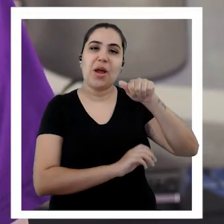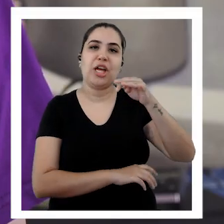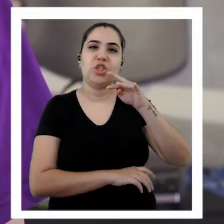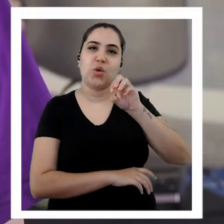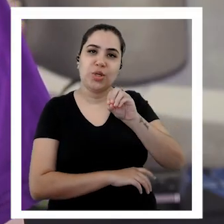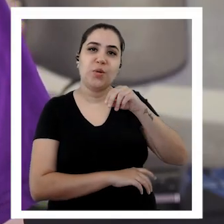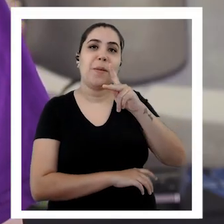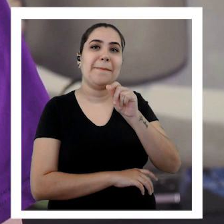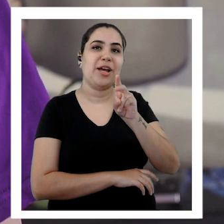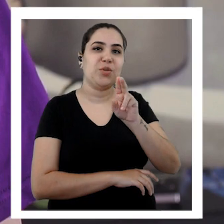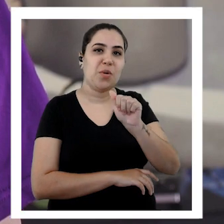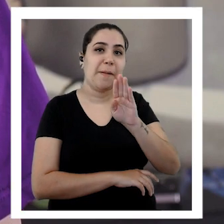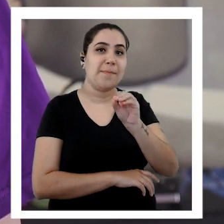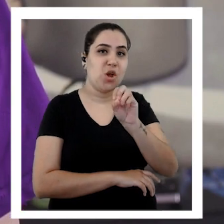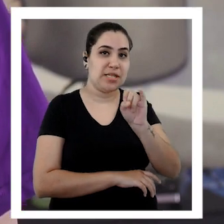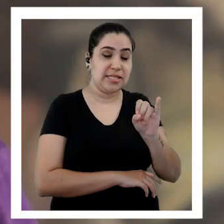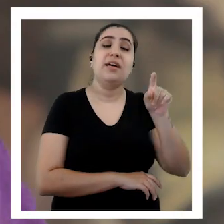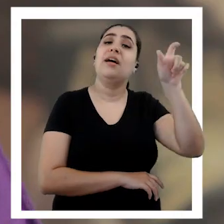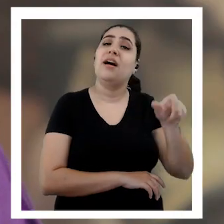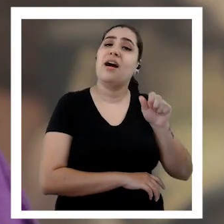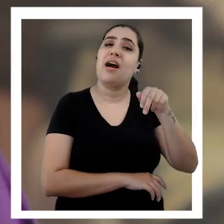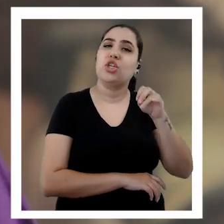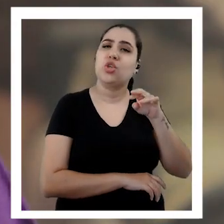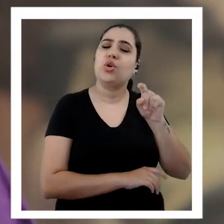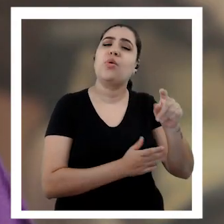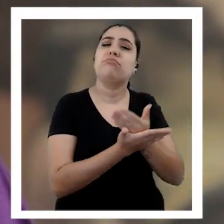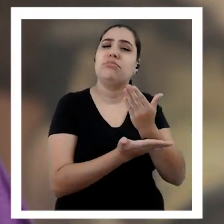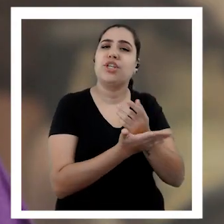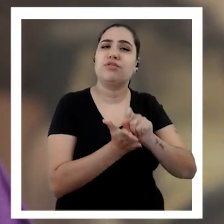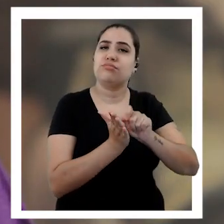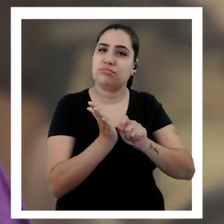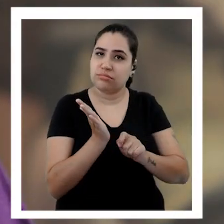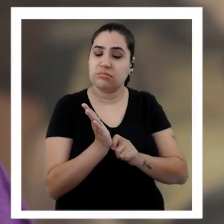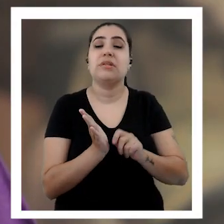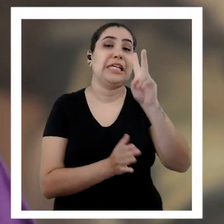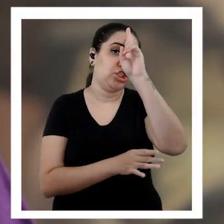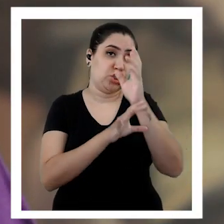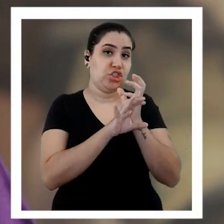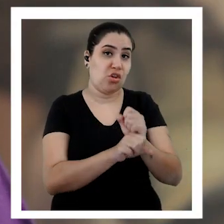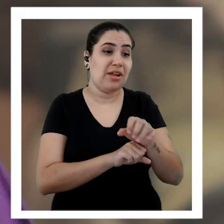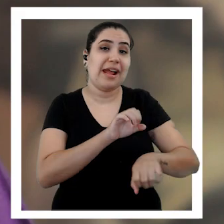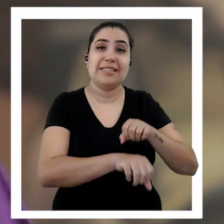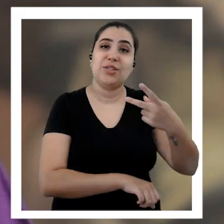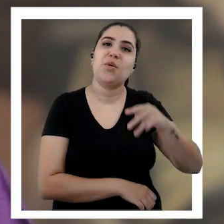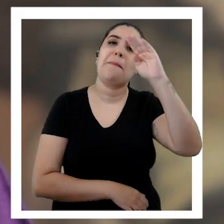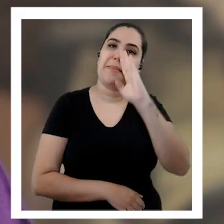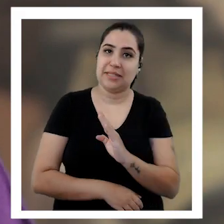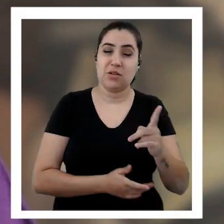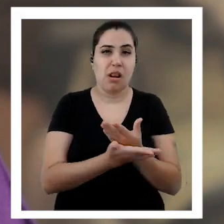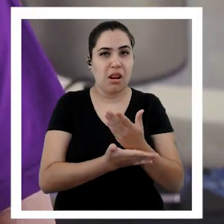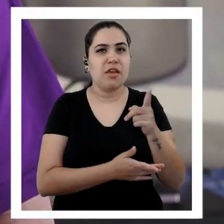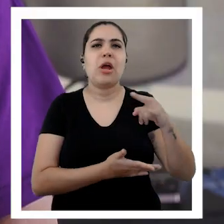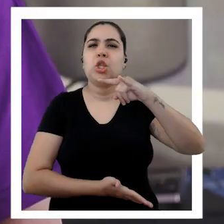historiador Antônio de Pádua Bozzi. O Antônio é autor do livro História dos Catadores